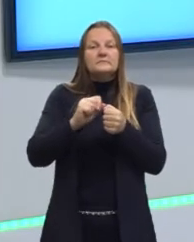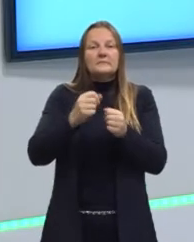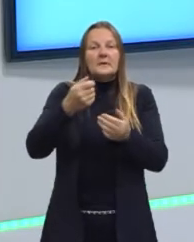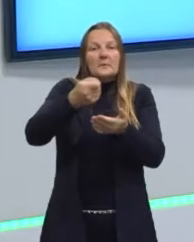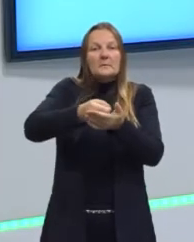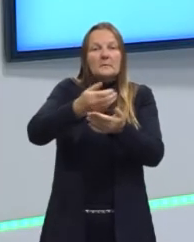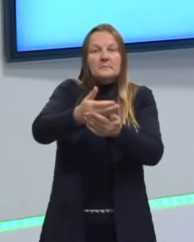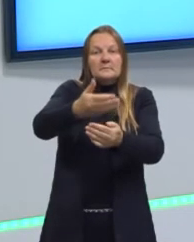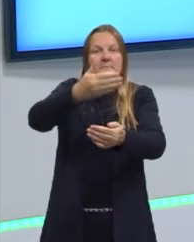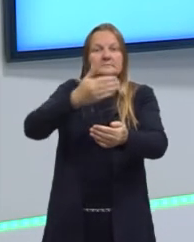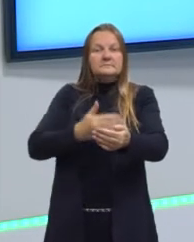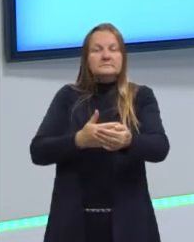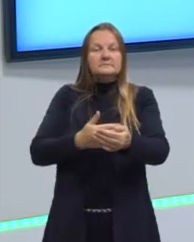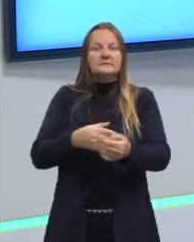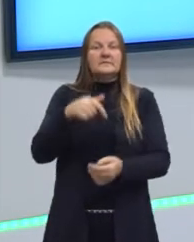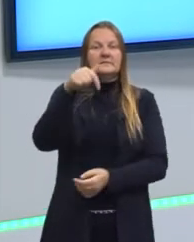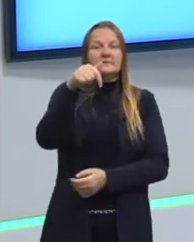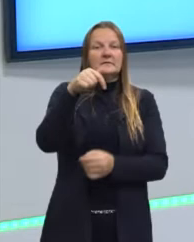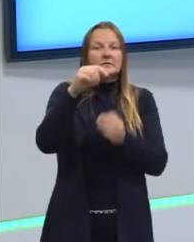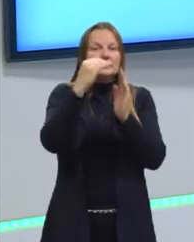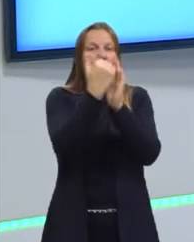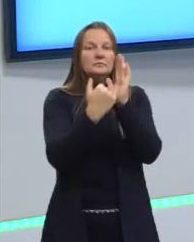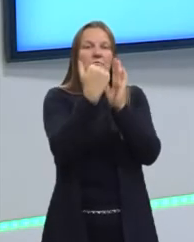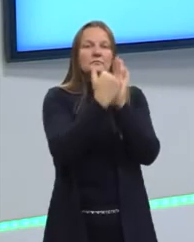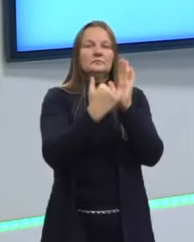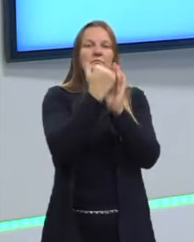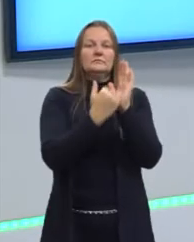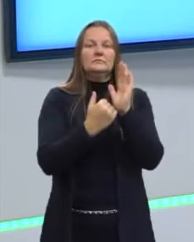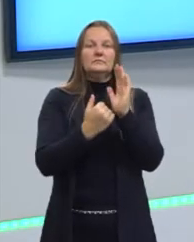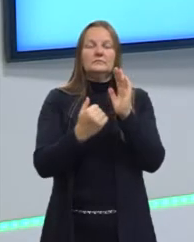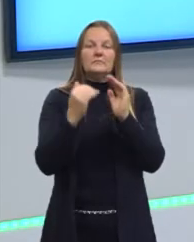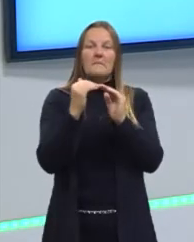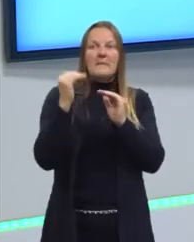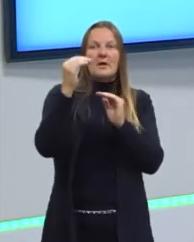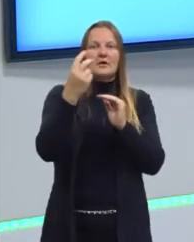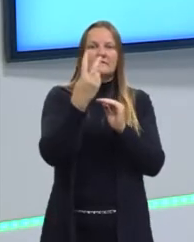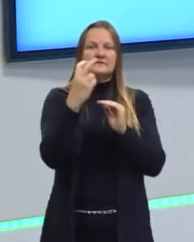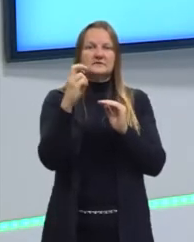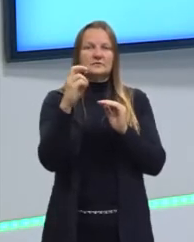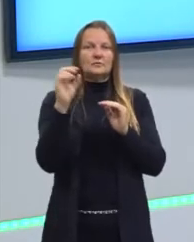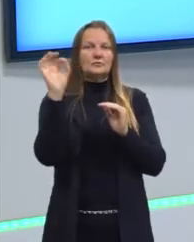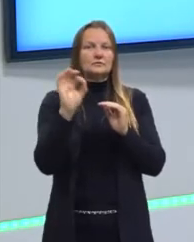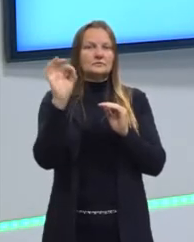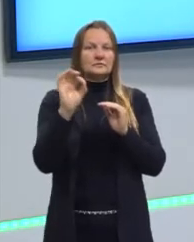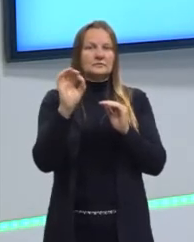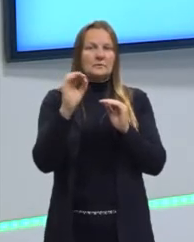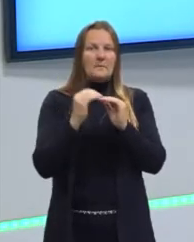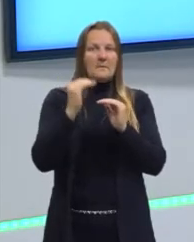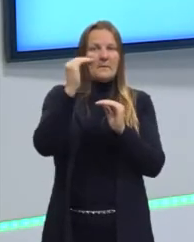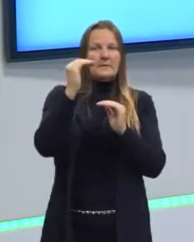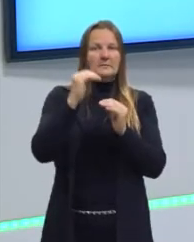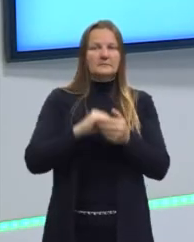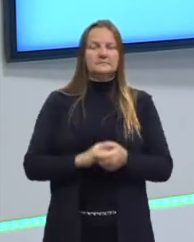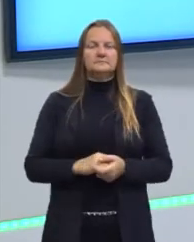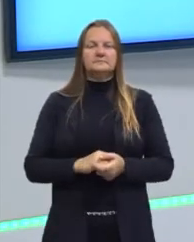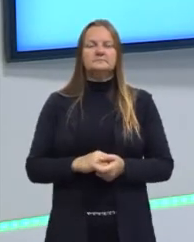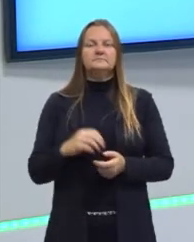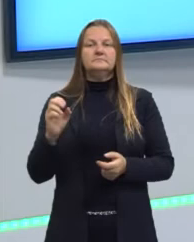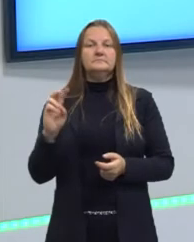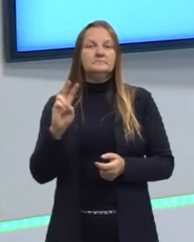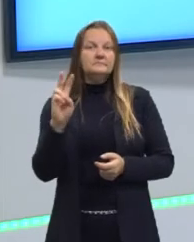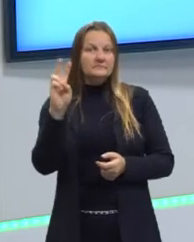antecipada desde que o desconto que eu tenha Seja superior a 25% então o valor